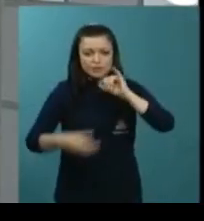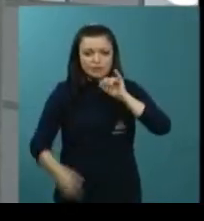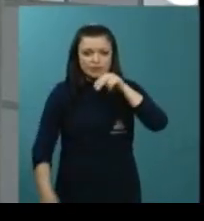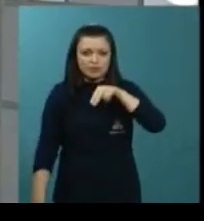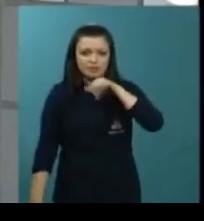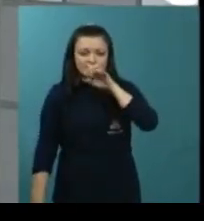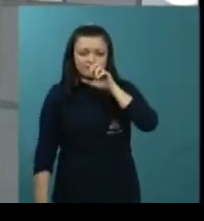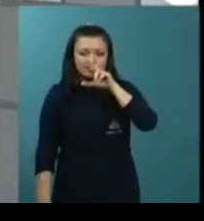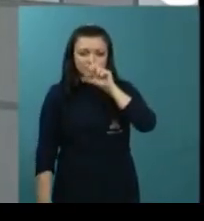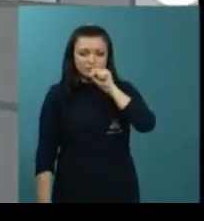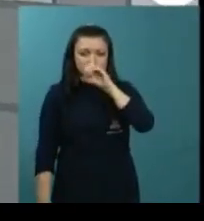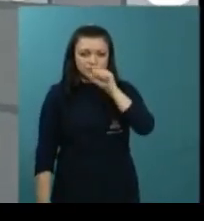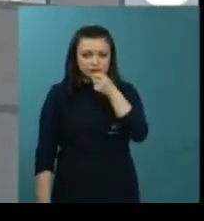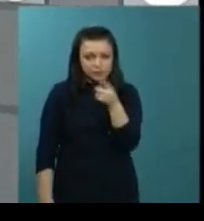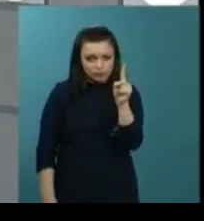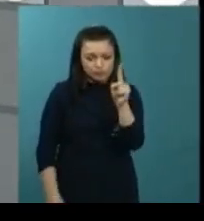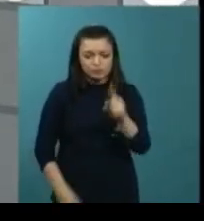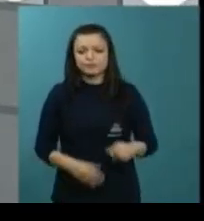mais conjuntos.